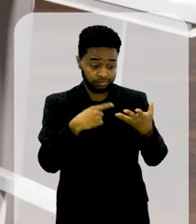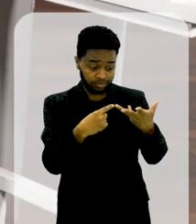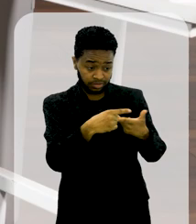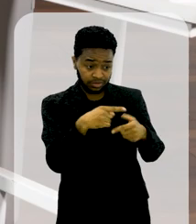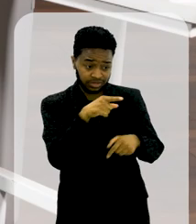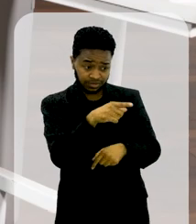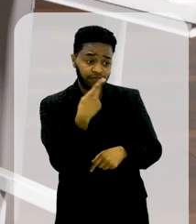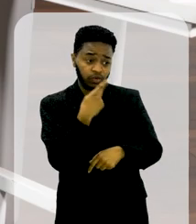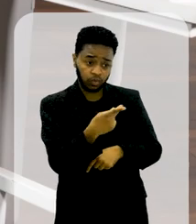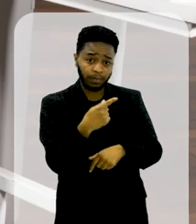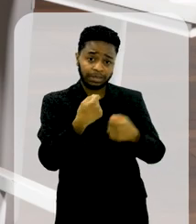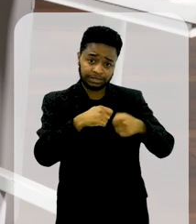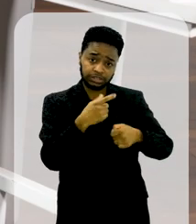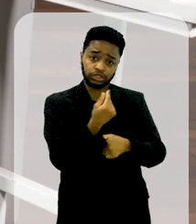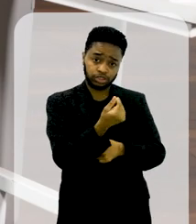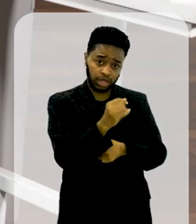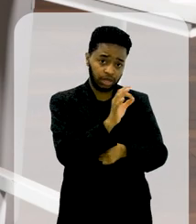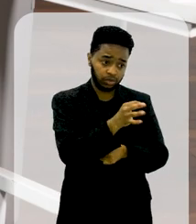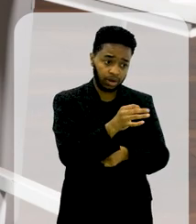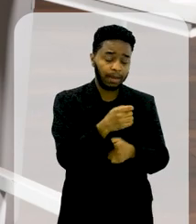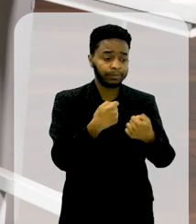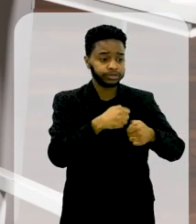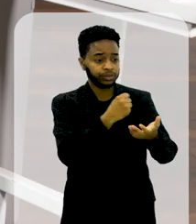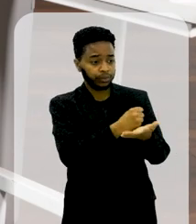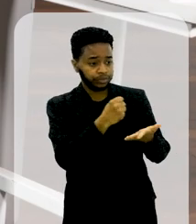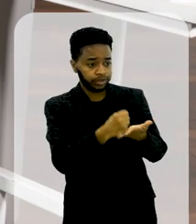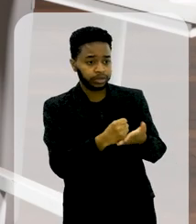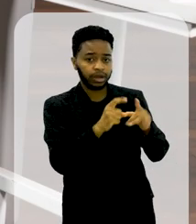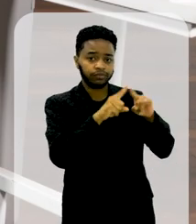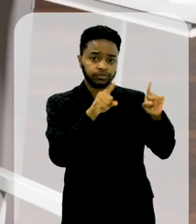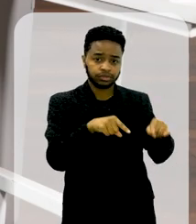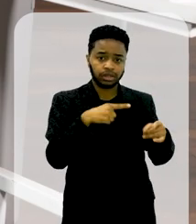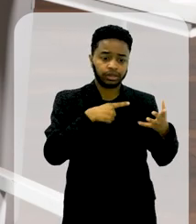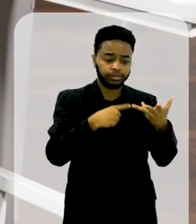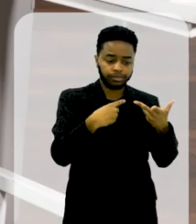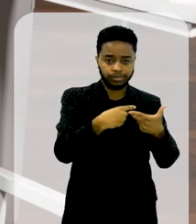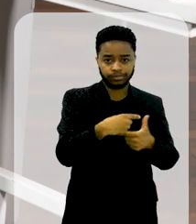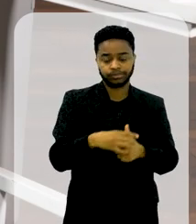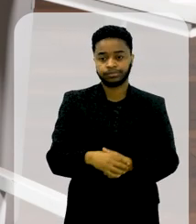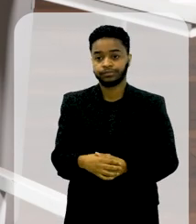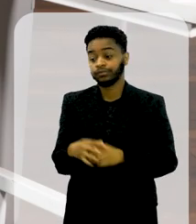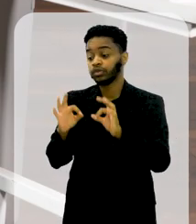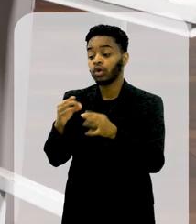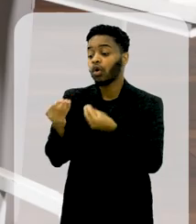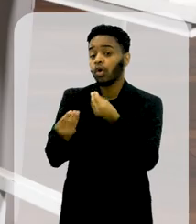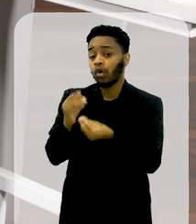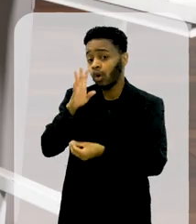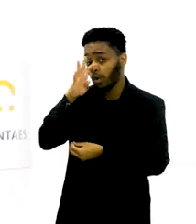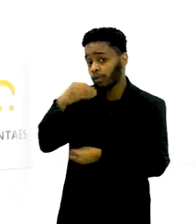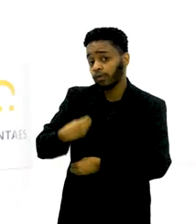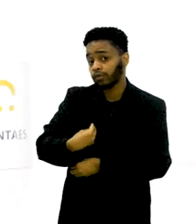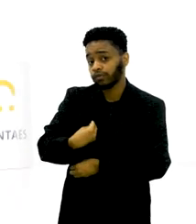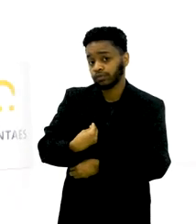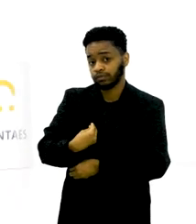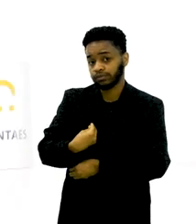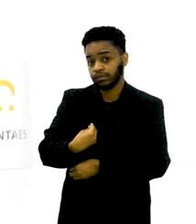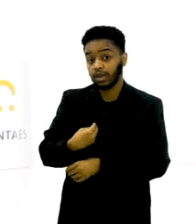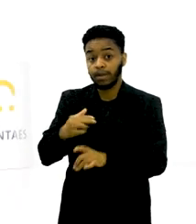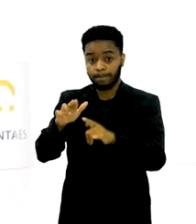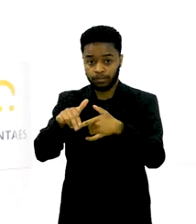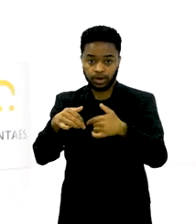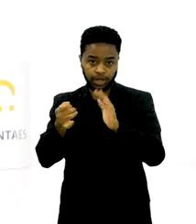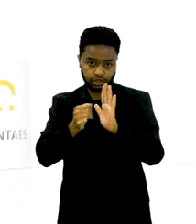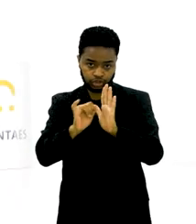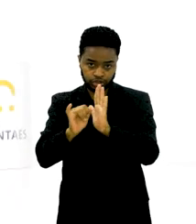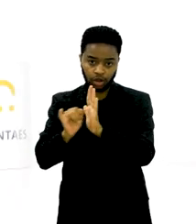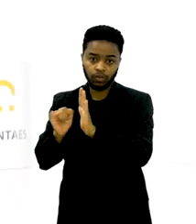isso que você tá falando demanda custos né não é contratação exatamente Então como que sobrevive primeiro por meio